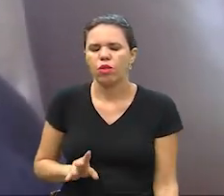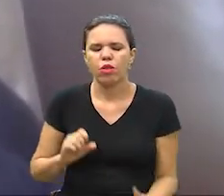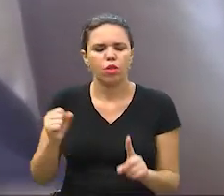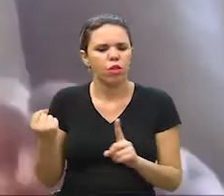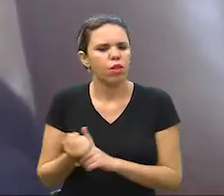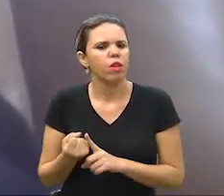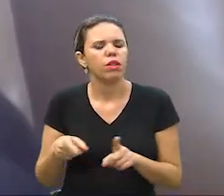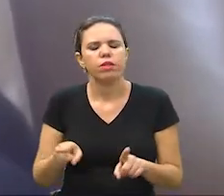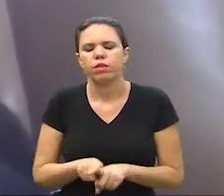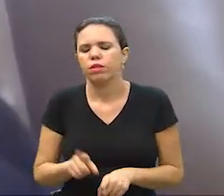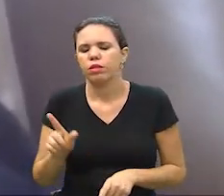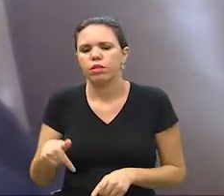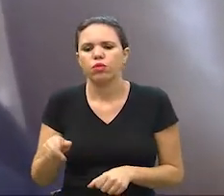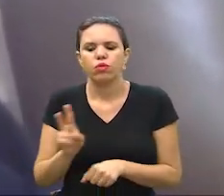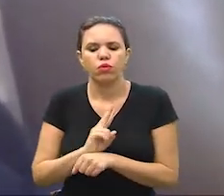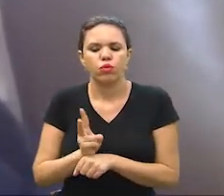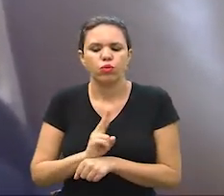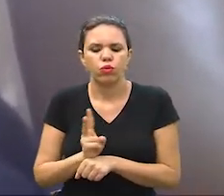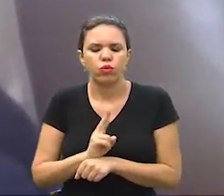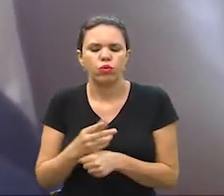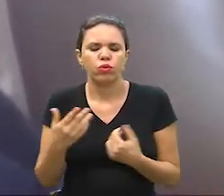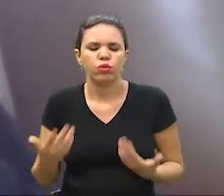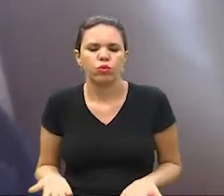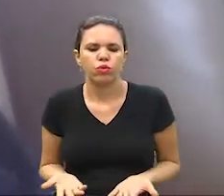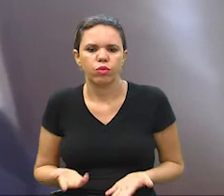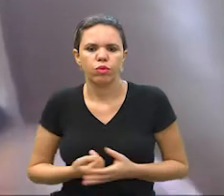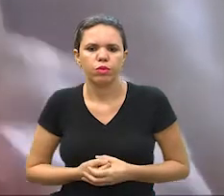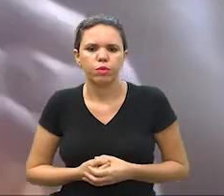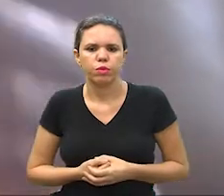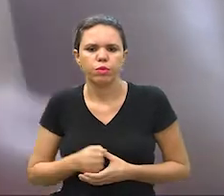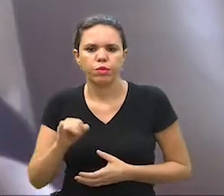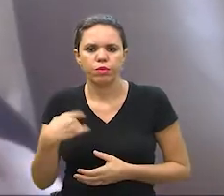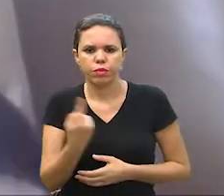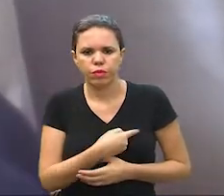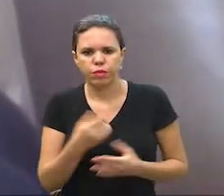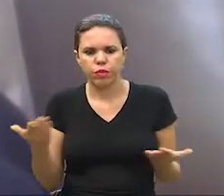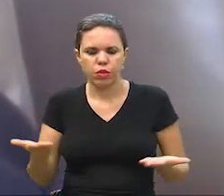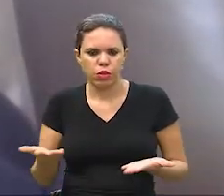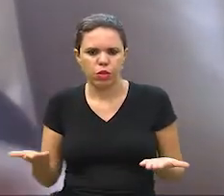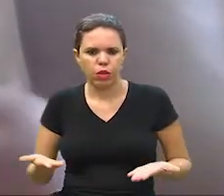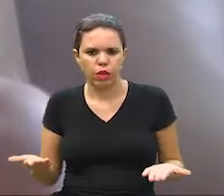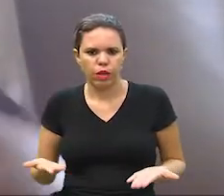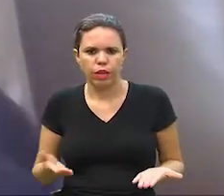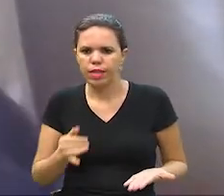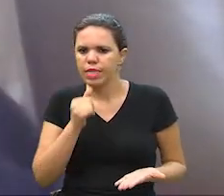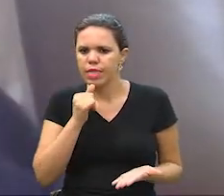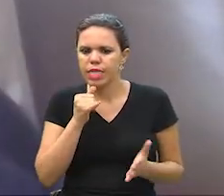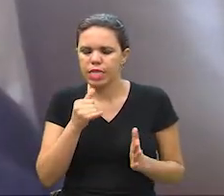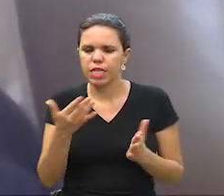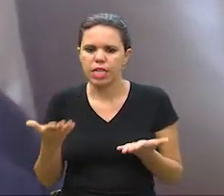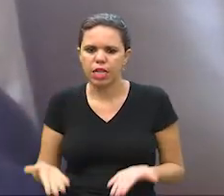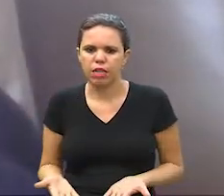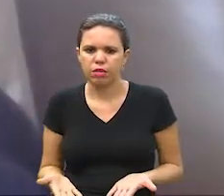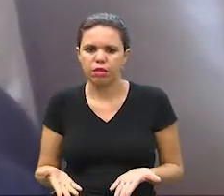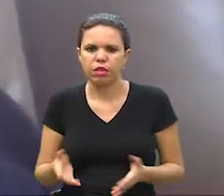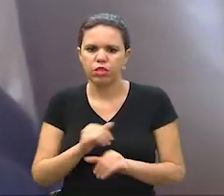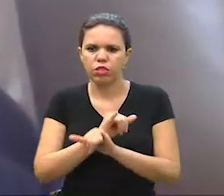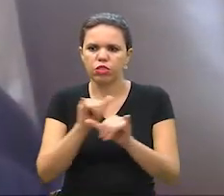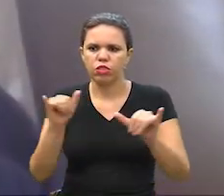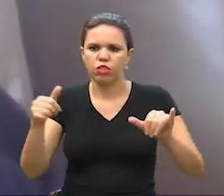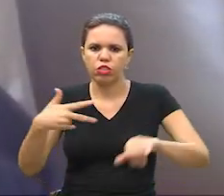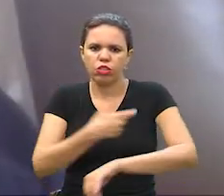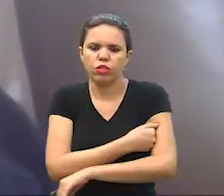assistência. É a questão da vigilância. Se a gente, hoje, nós estamos sendo exemplares na questão da campanha